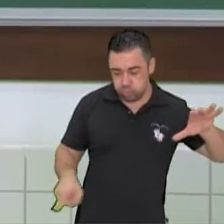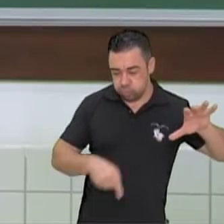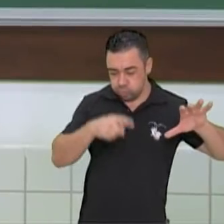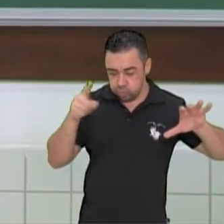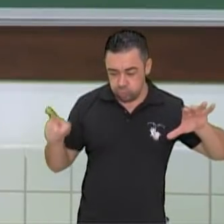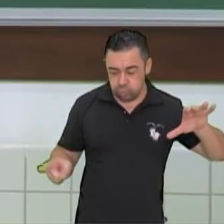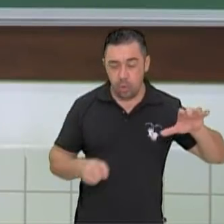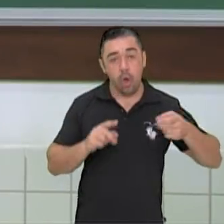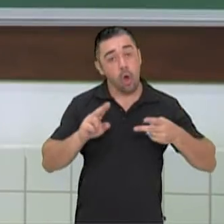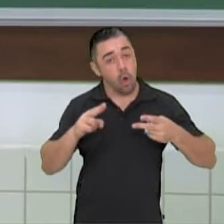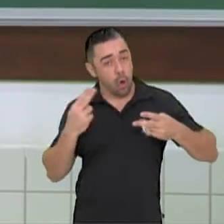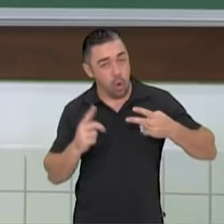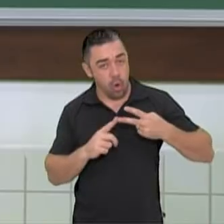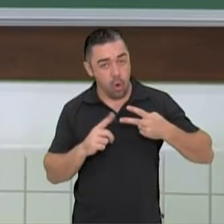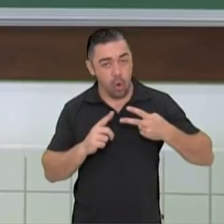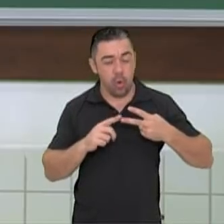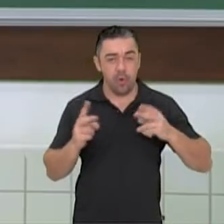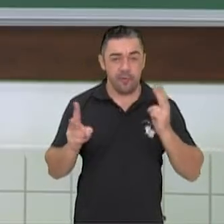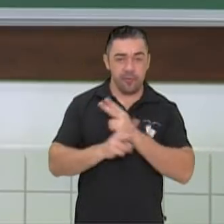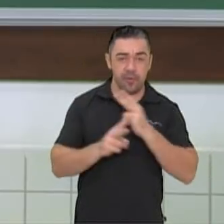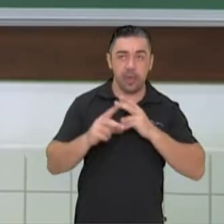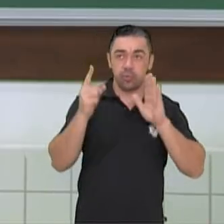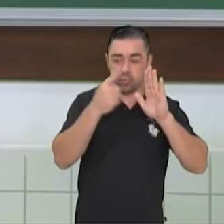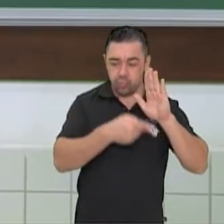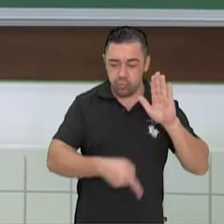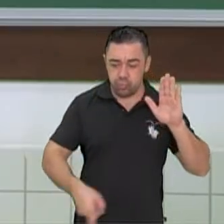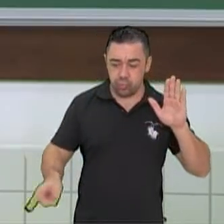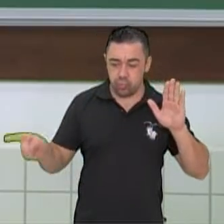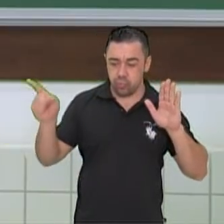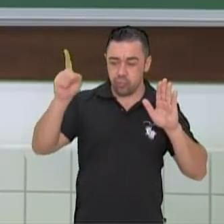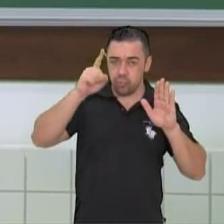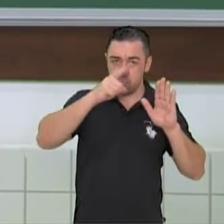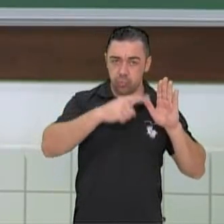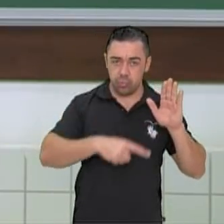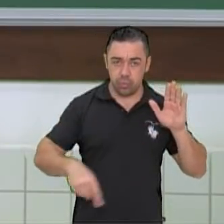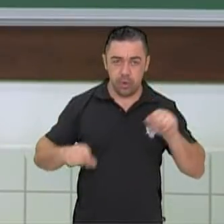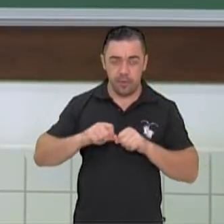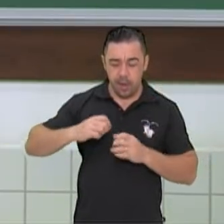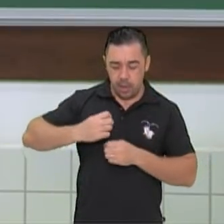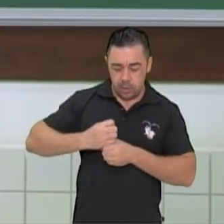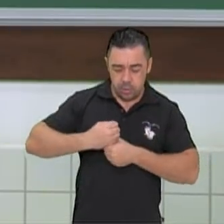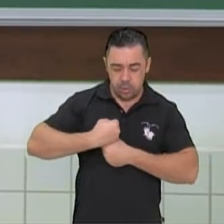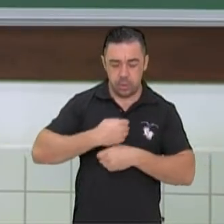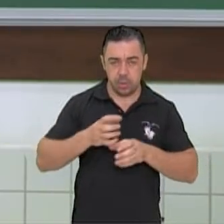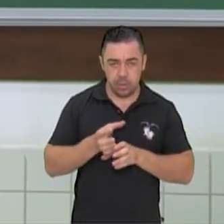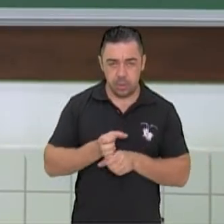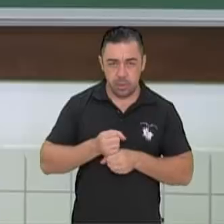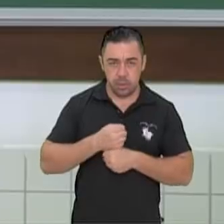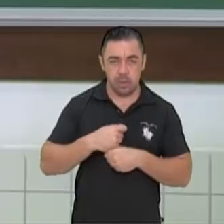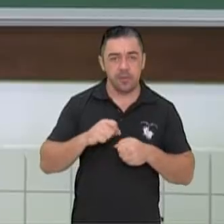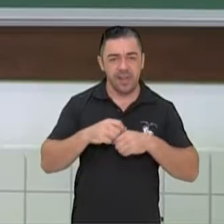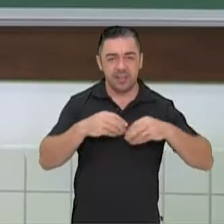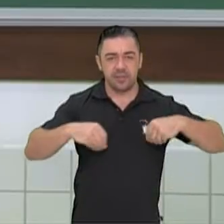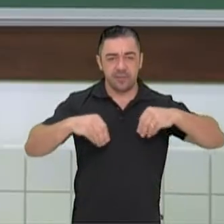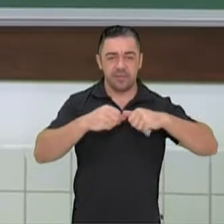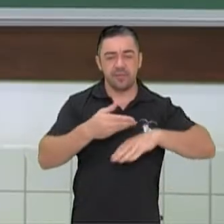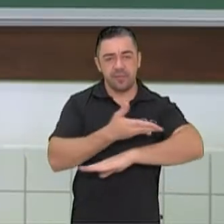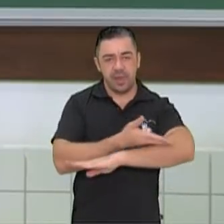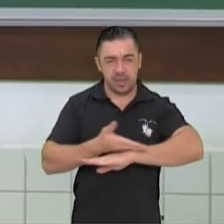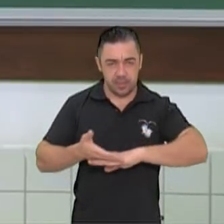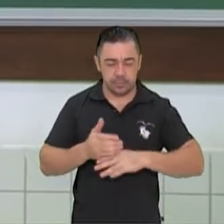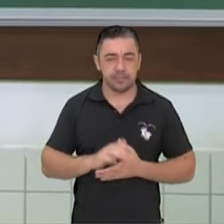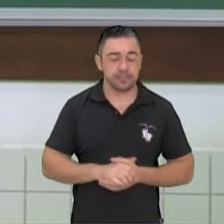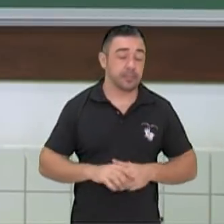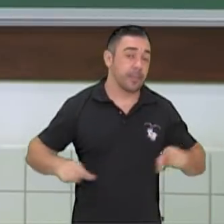período medieval, no período feudal. Tem o local da aldeia, né, onde os camponeses vivem, e